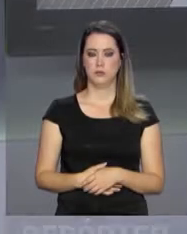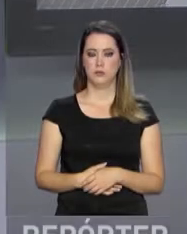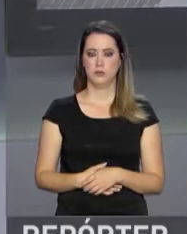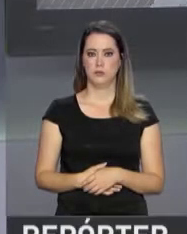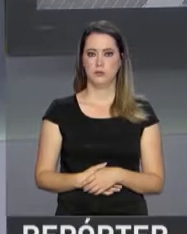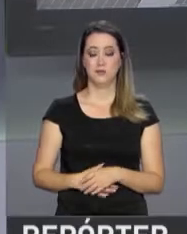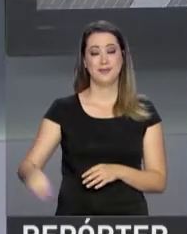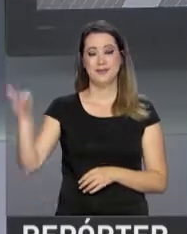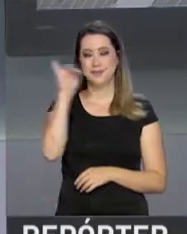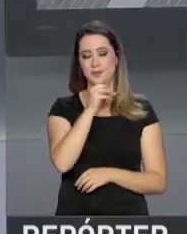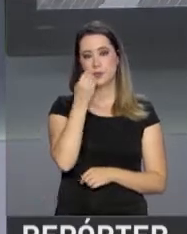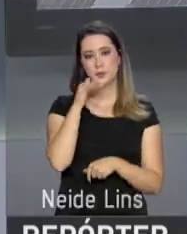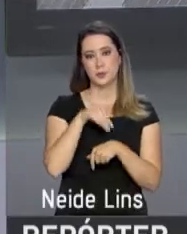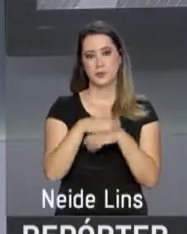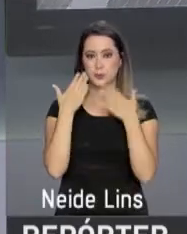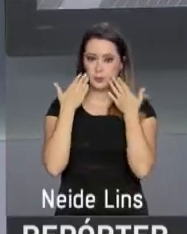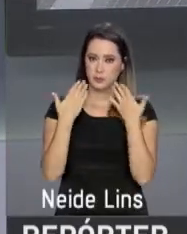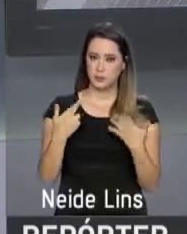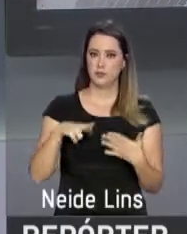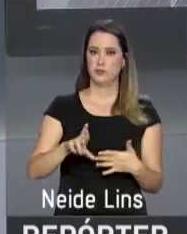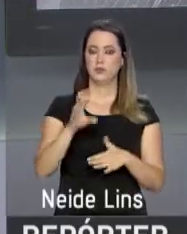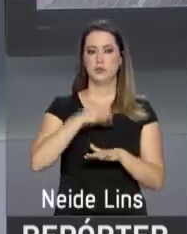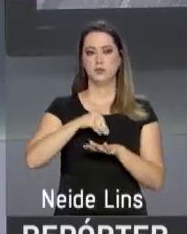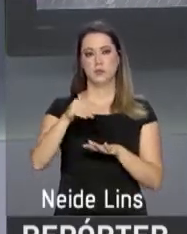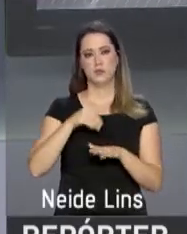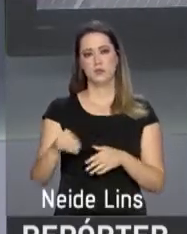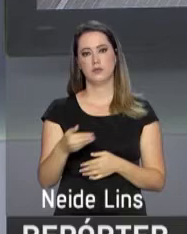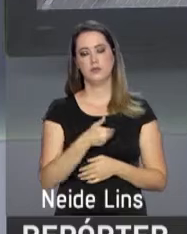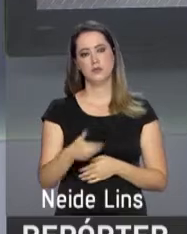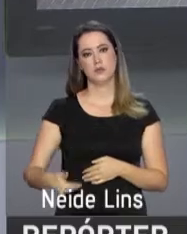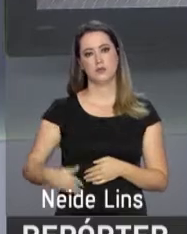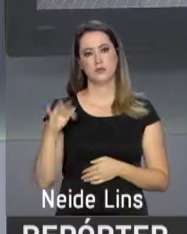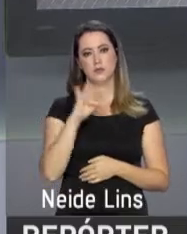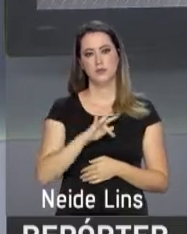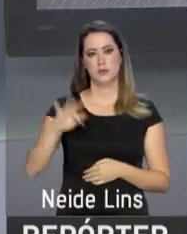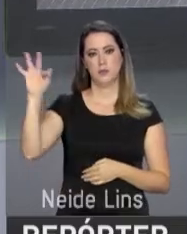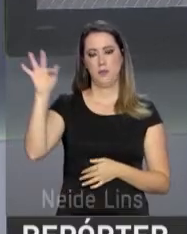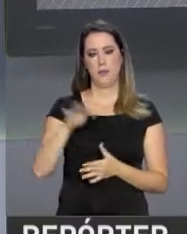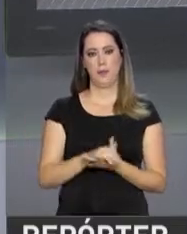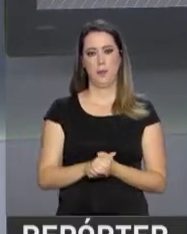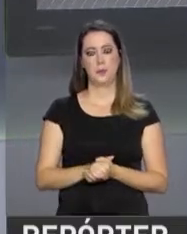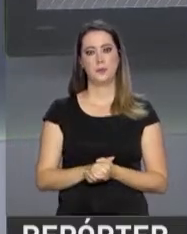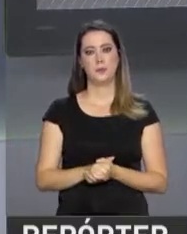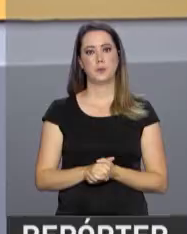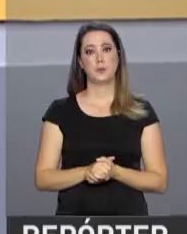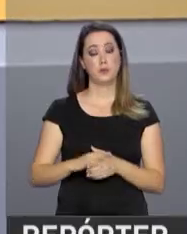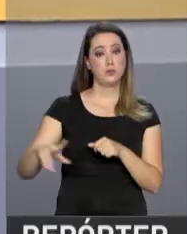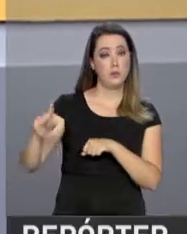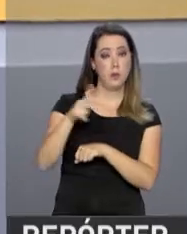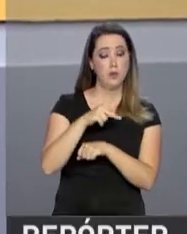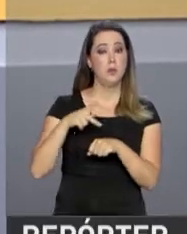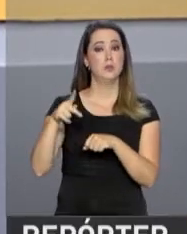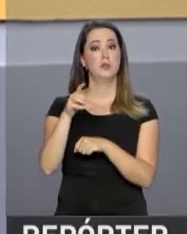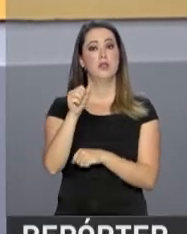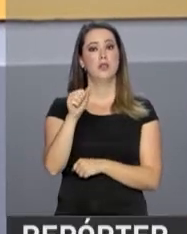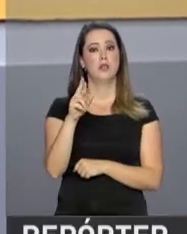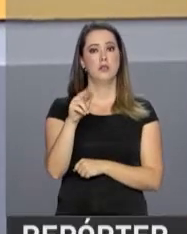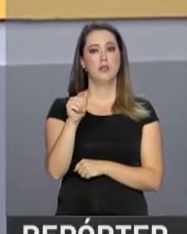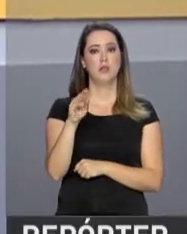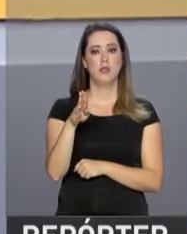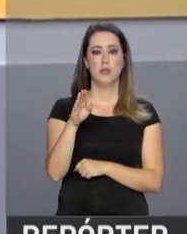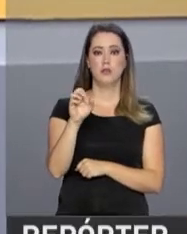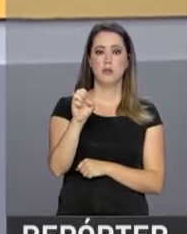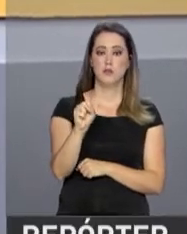olá boa noite começa agora o repórter nbr com as notícias do governo federal os países árabes